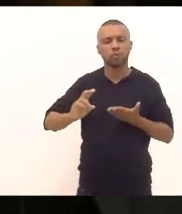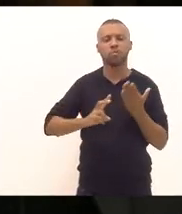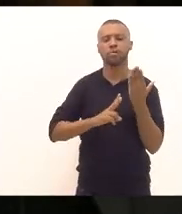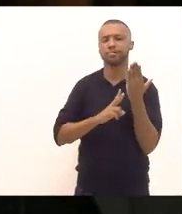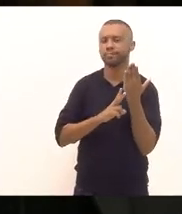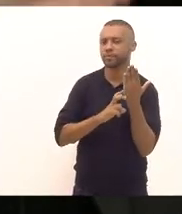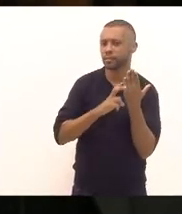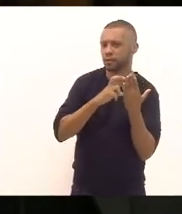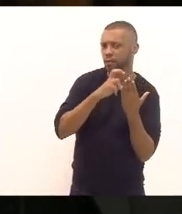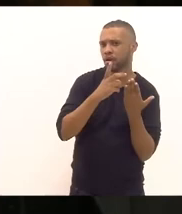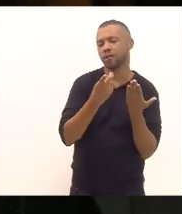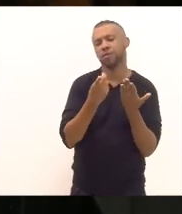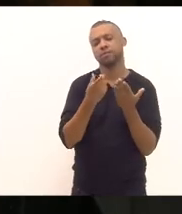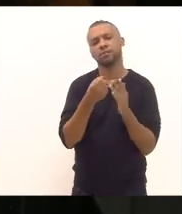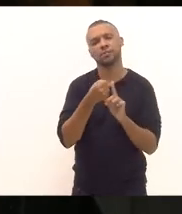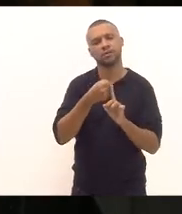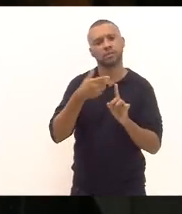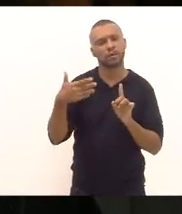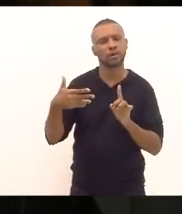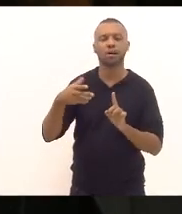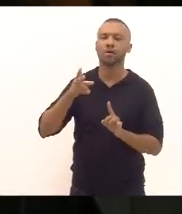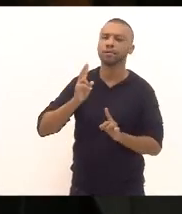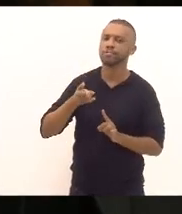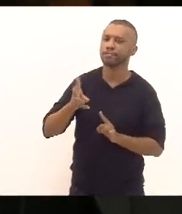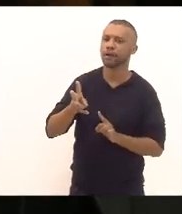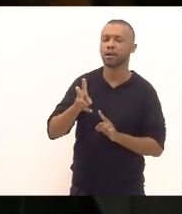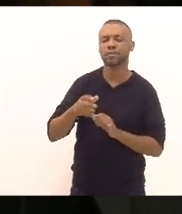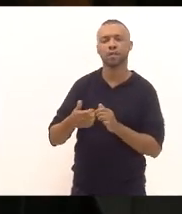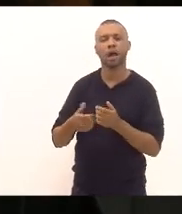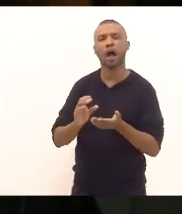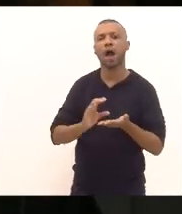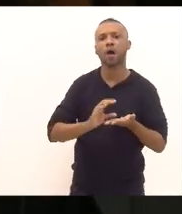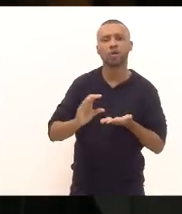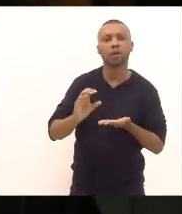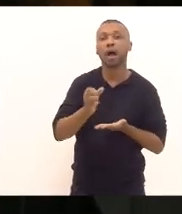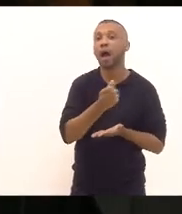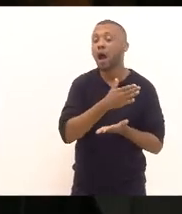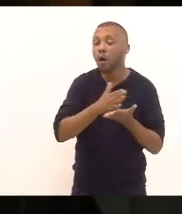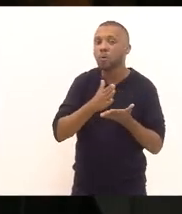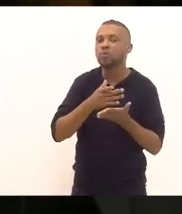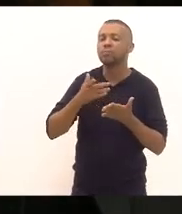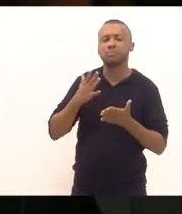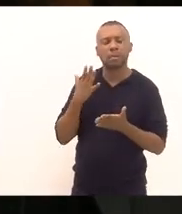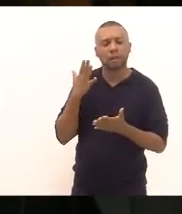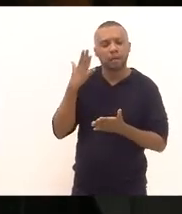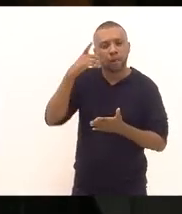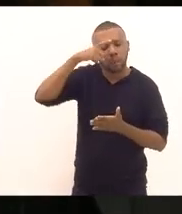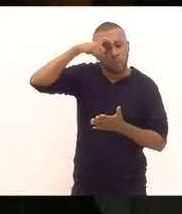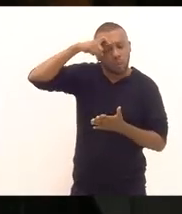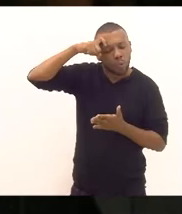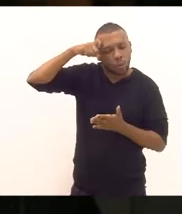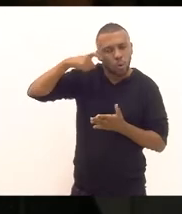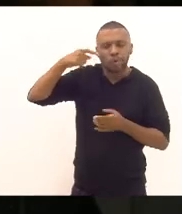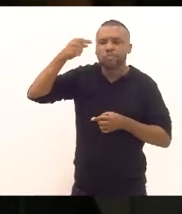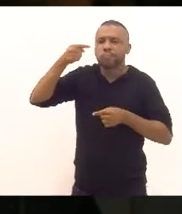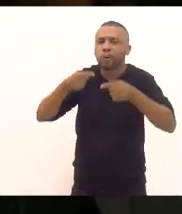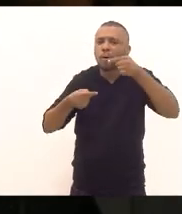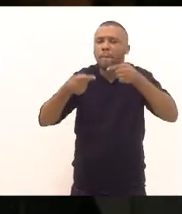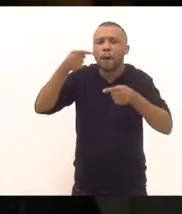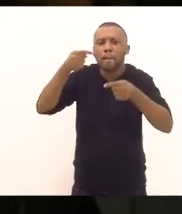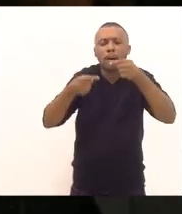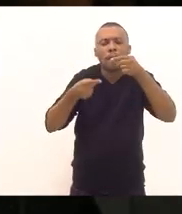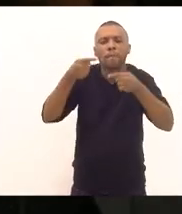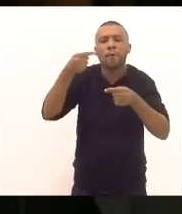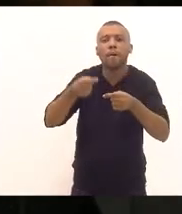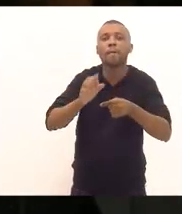e de extensão de permanência para conta de auxílios né alguns muito lutados muito disputados com a